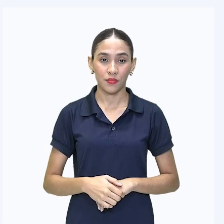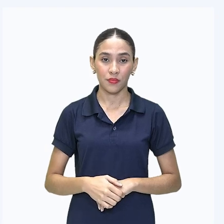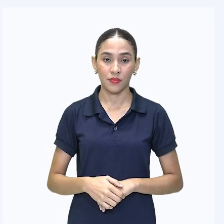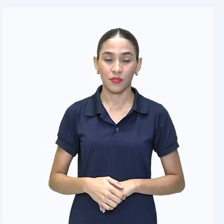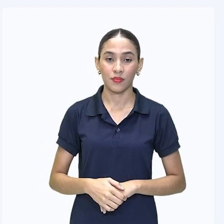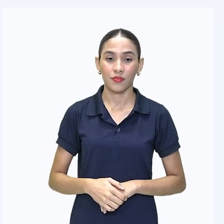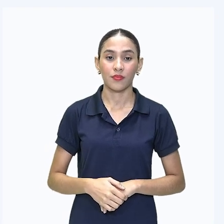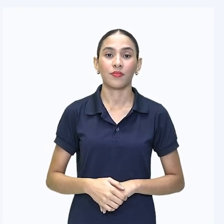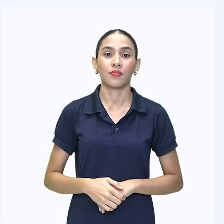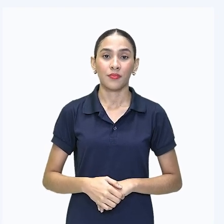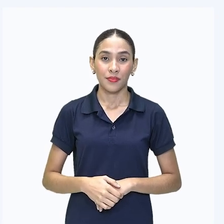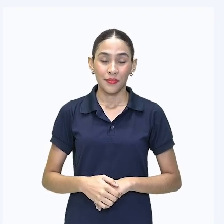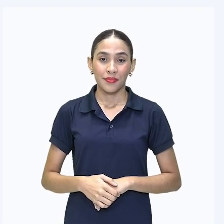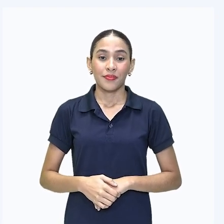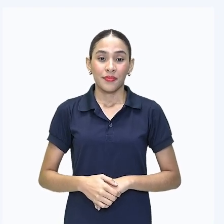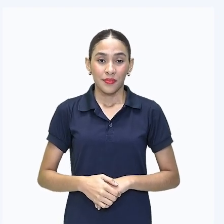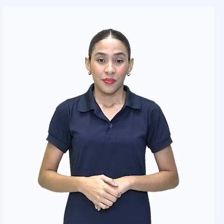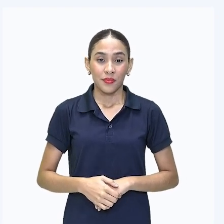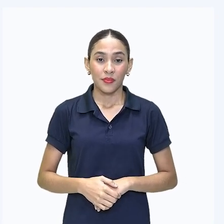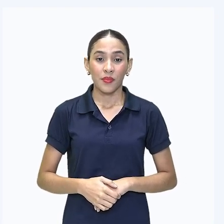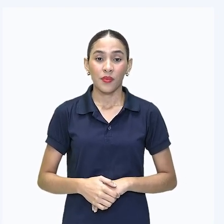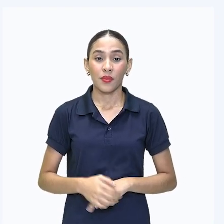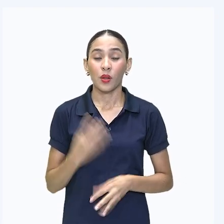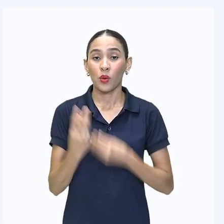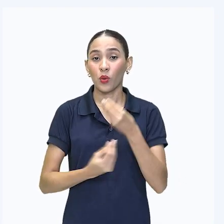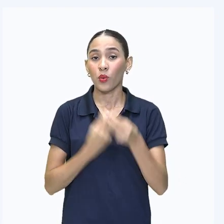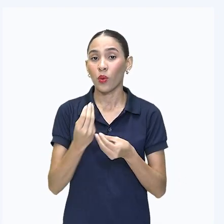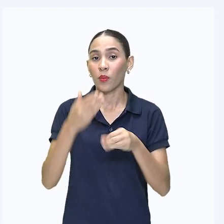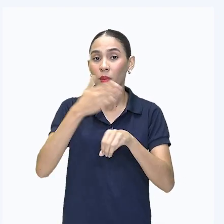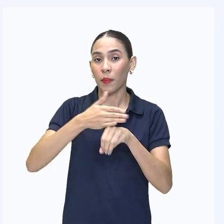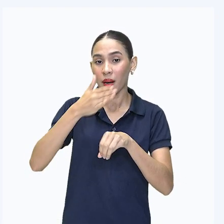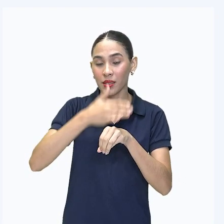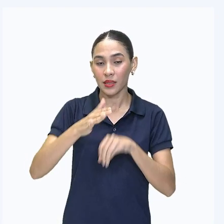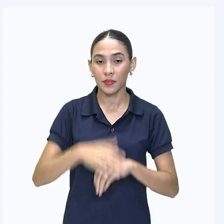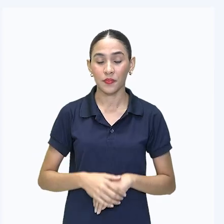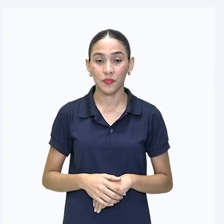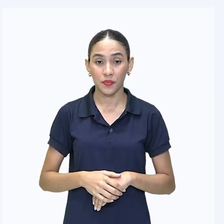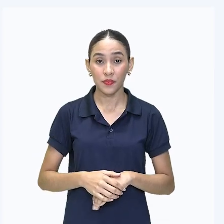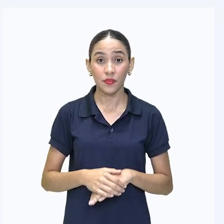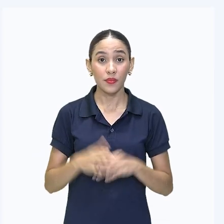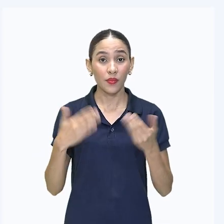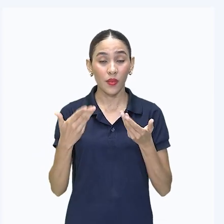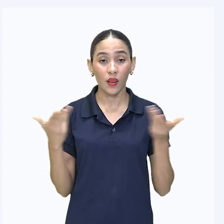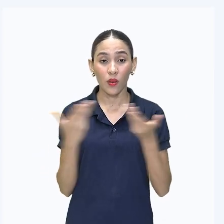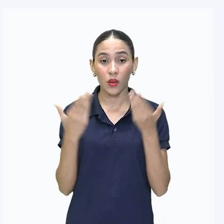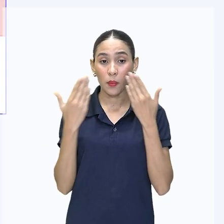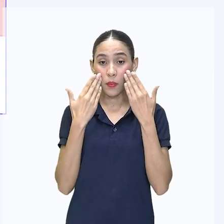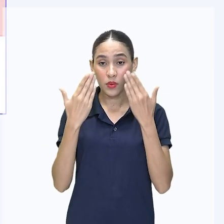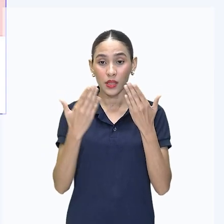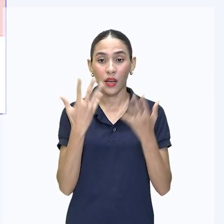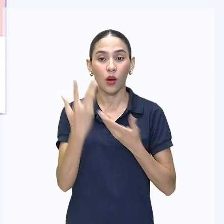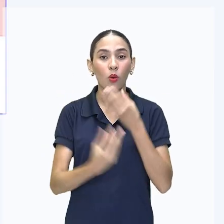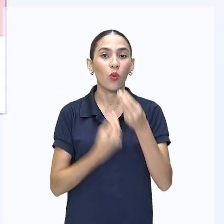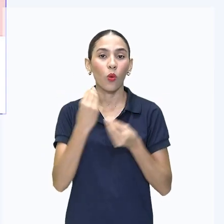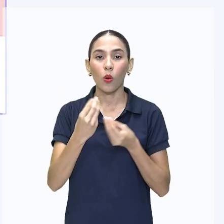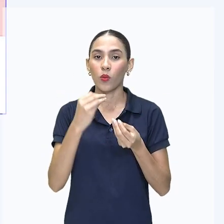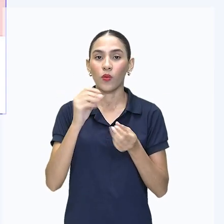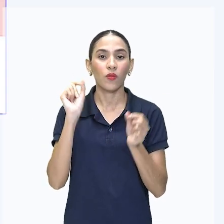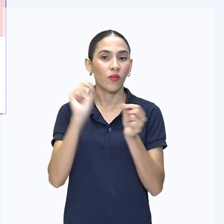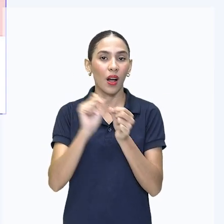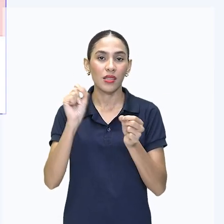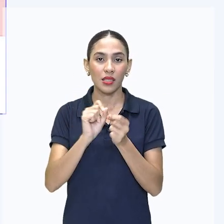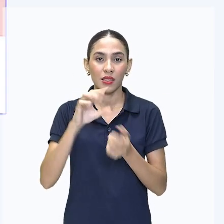certo? Certo. E como é que fica isso na prática, né, prof? A gente vai mostrar aqui como é que faz